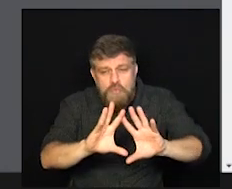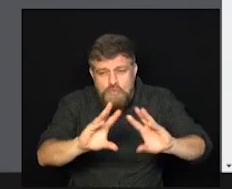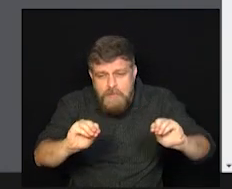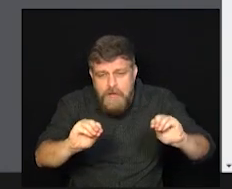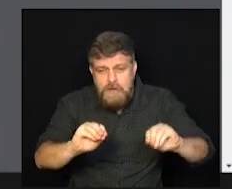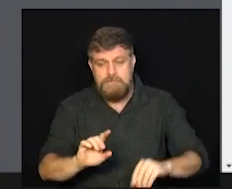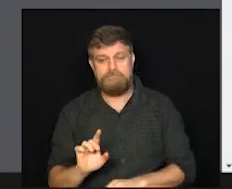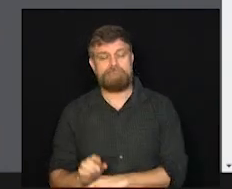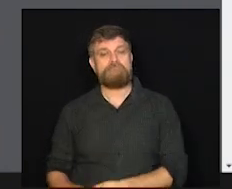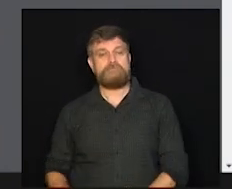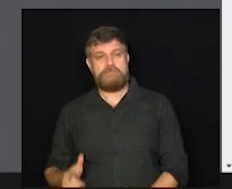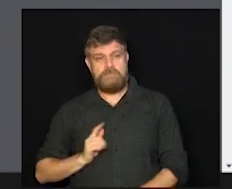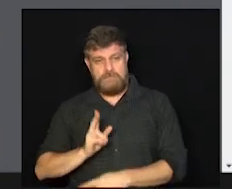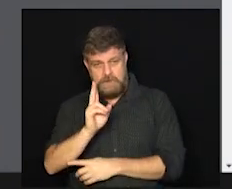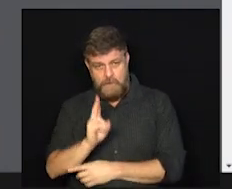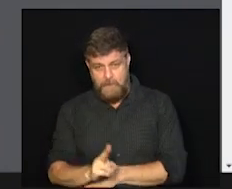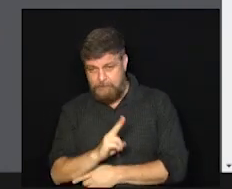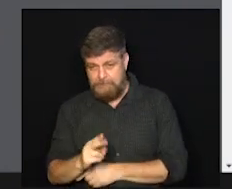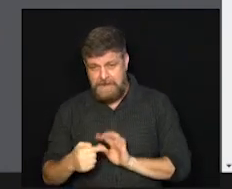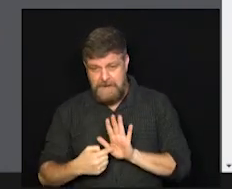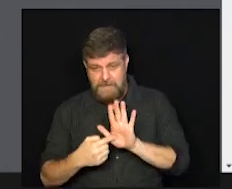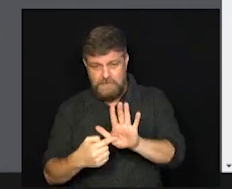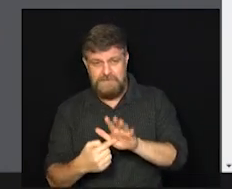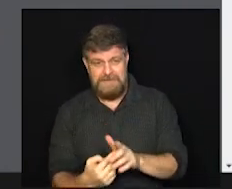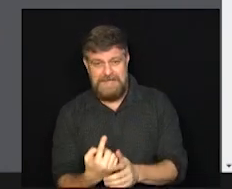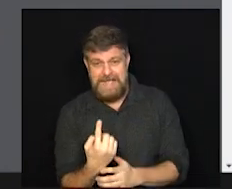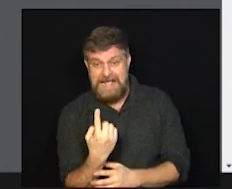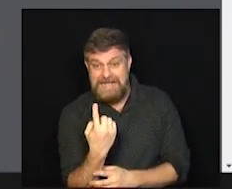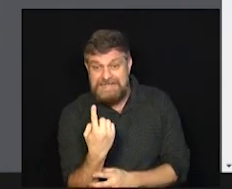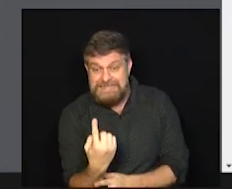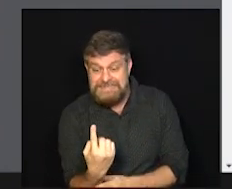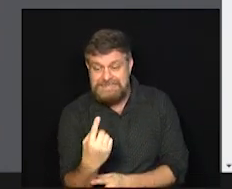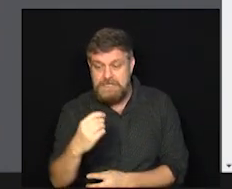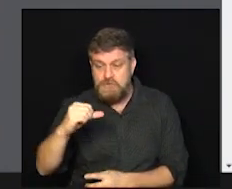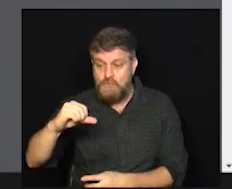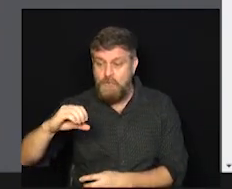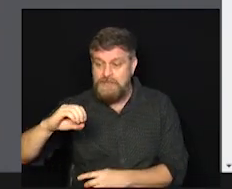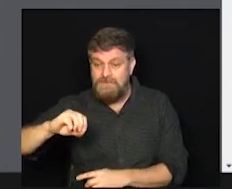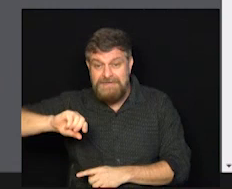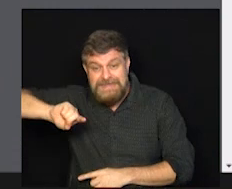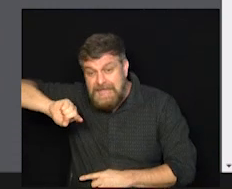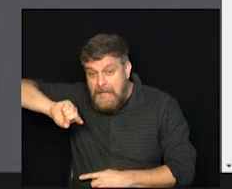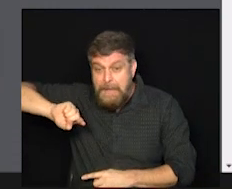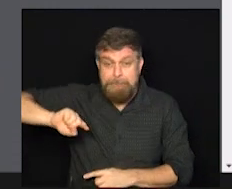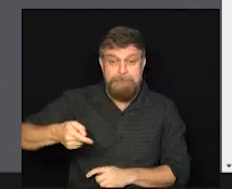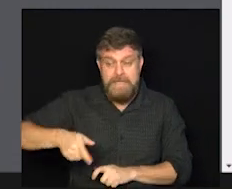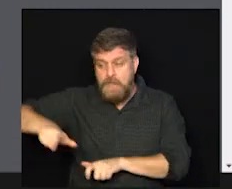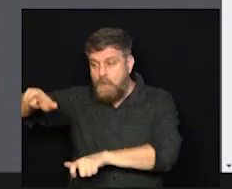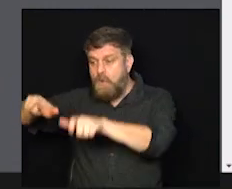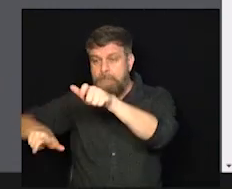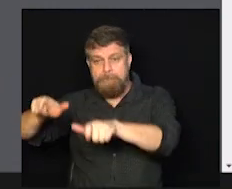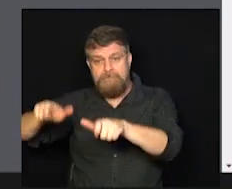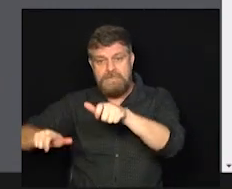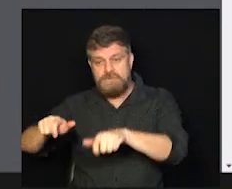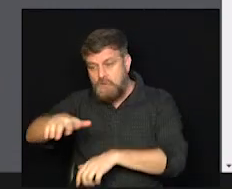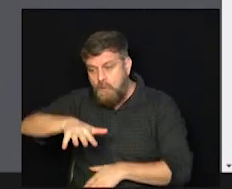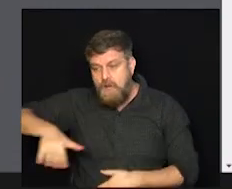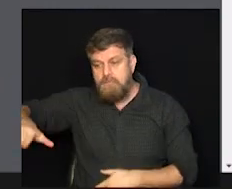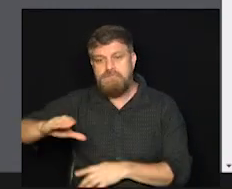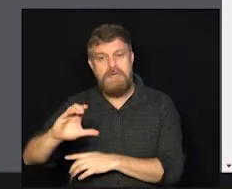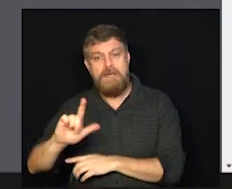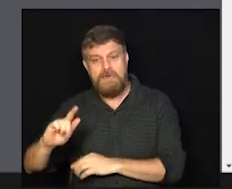coloca, claro, aqui foi atualizado 190 mil habitantes, falei isso a partir, se eu não me engano, de uma das duas primeiras falas